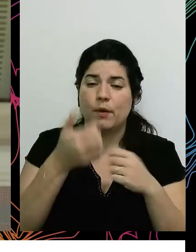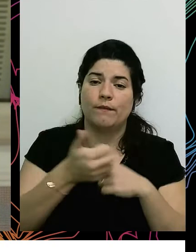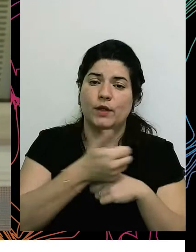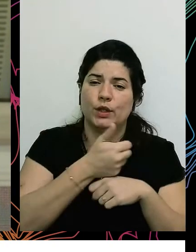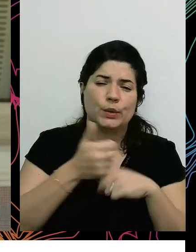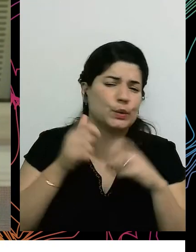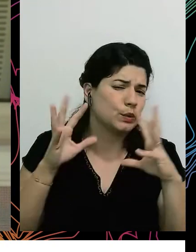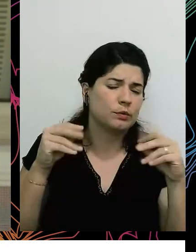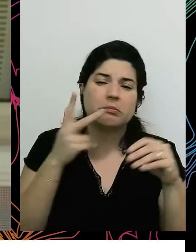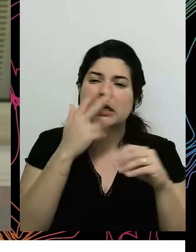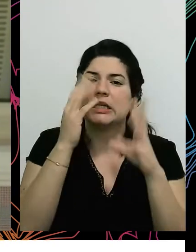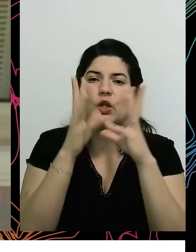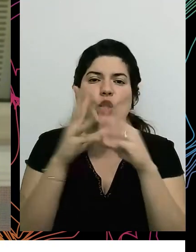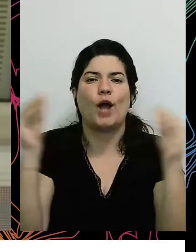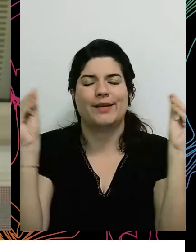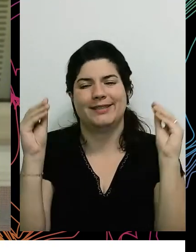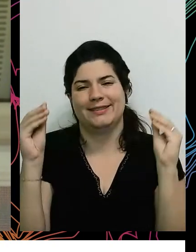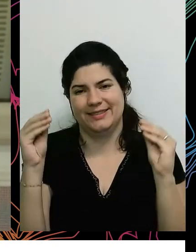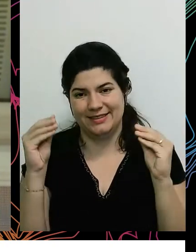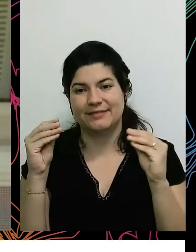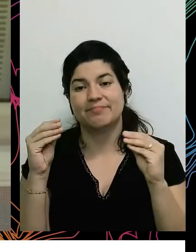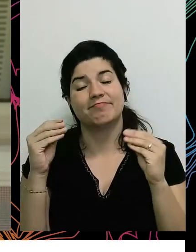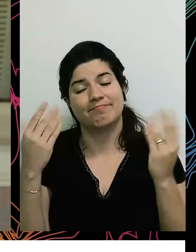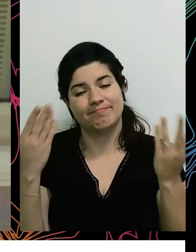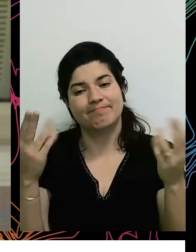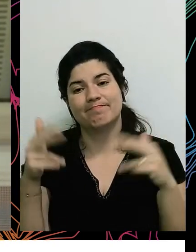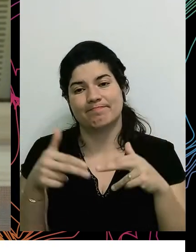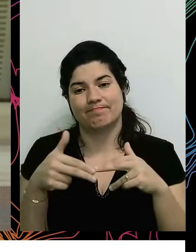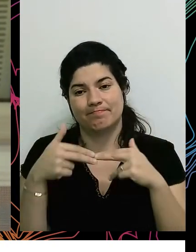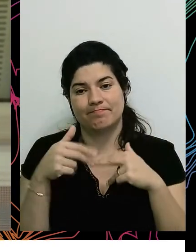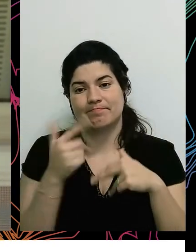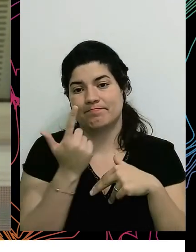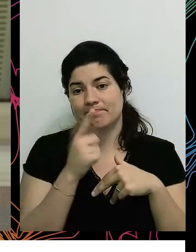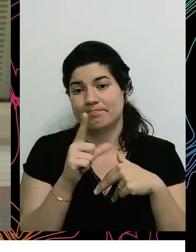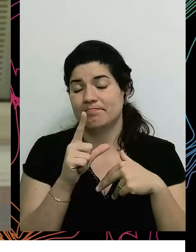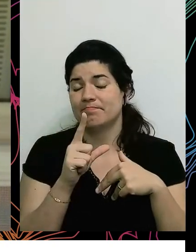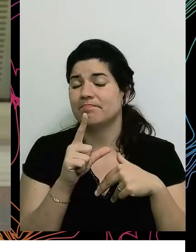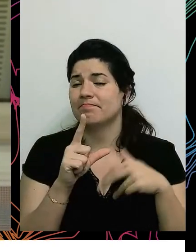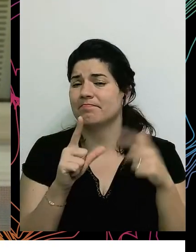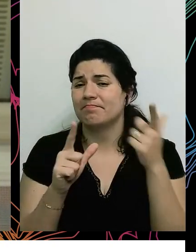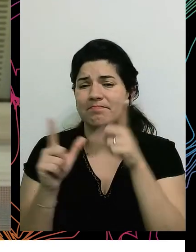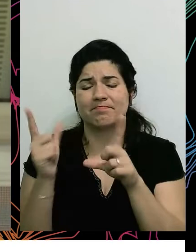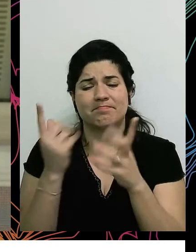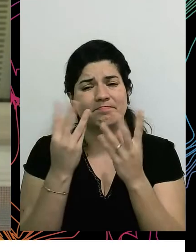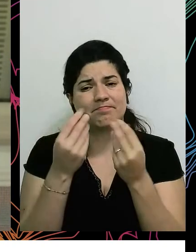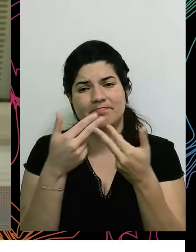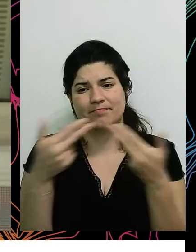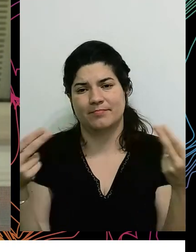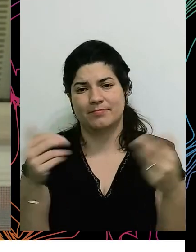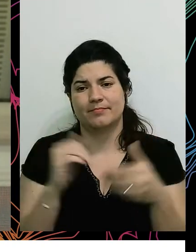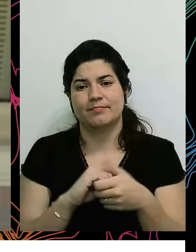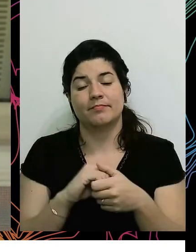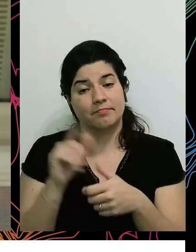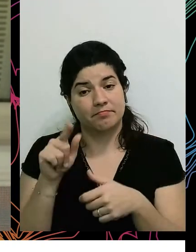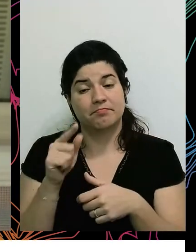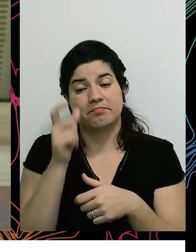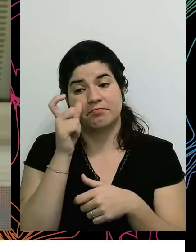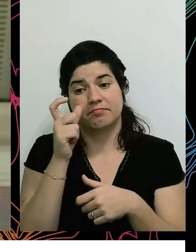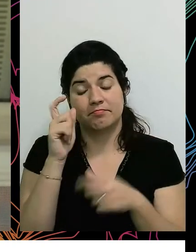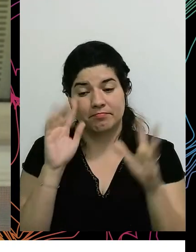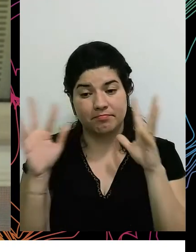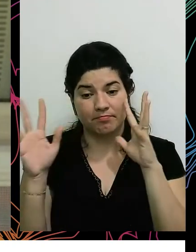some. Então, por isso, se ganham muitas coisas. É muito interessante refletir sobre